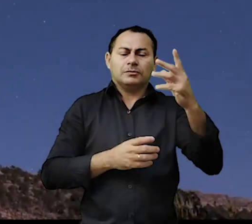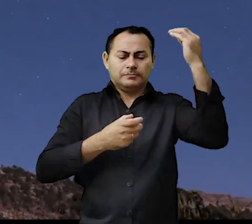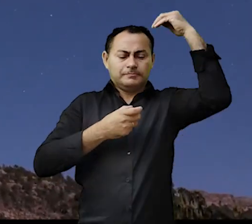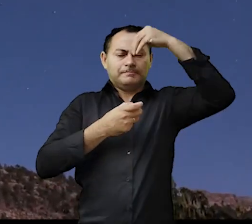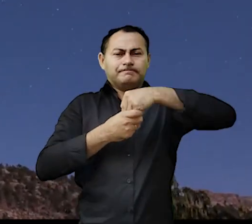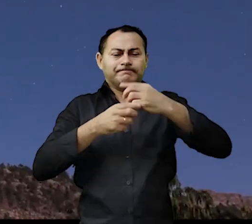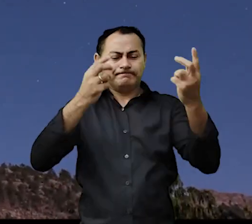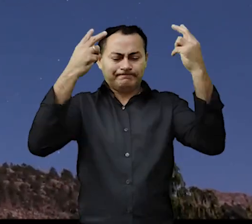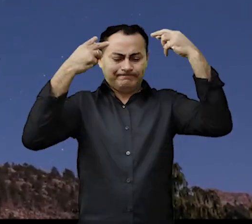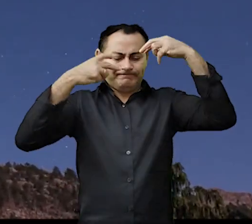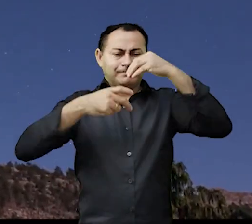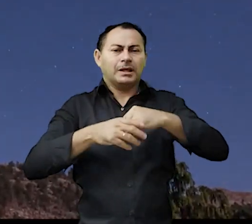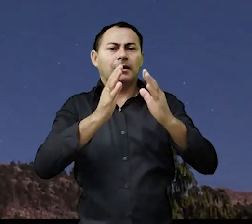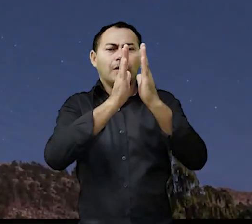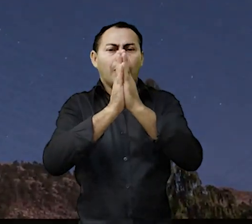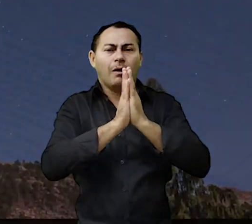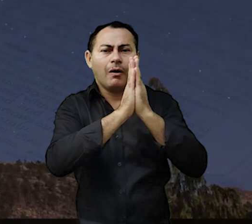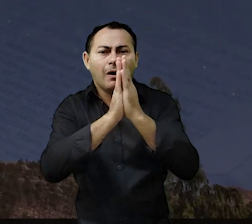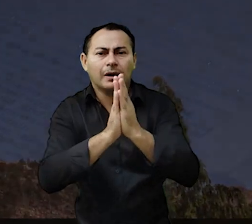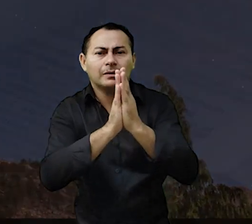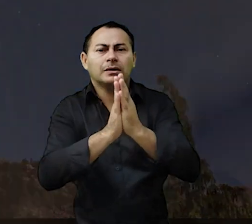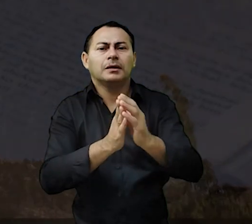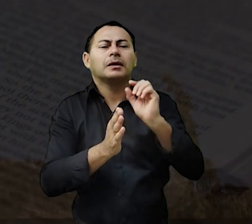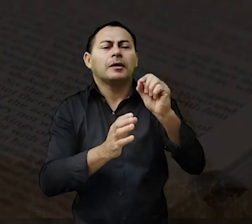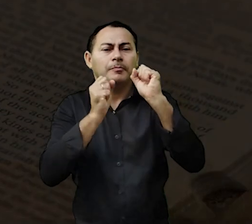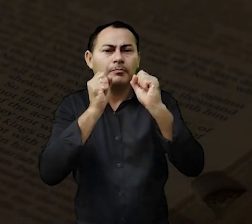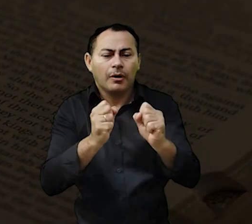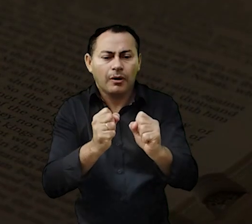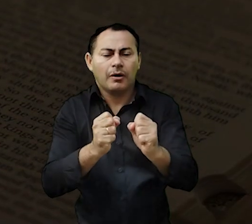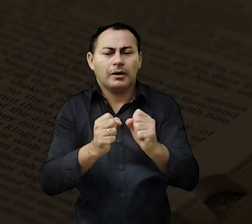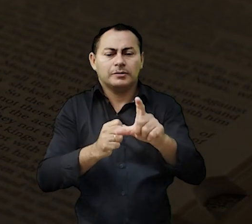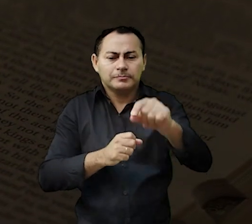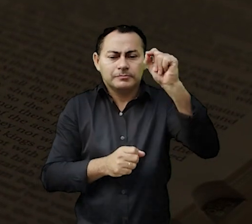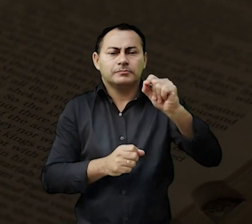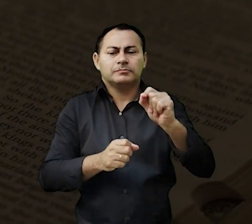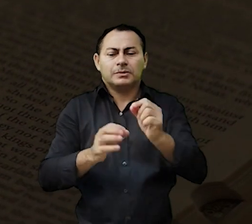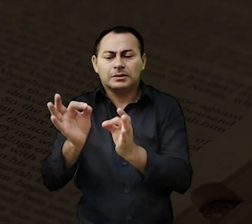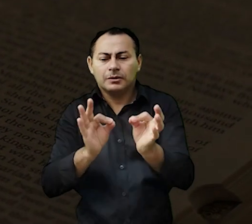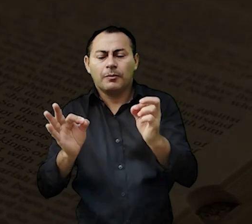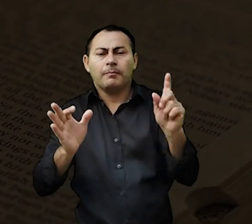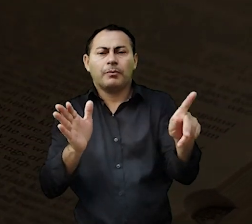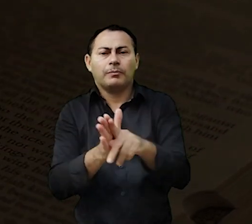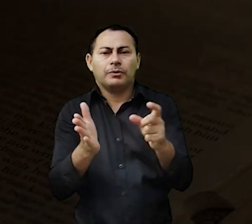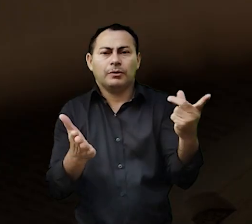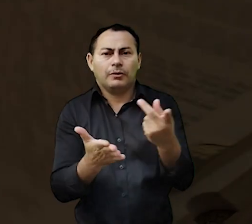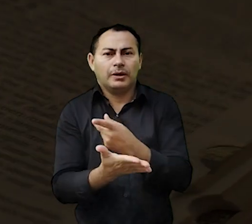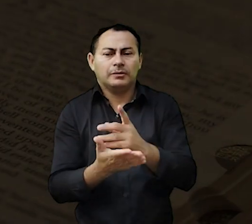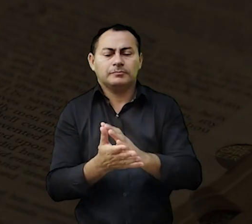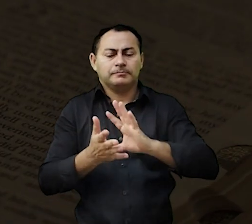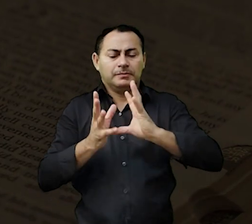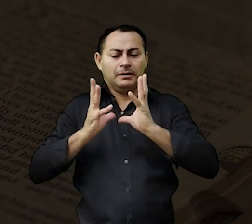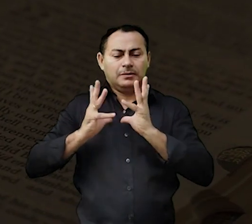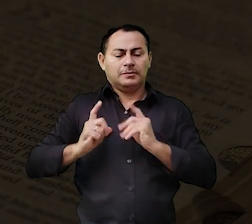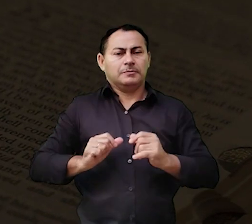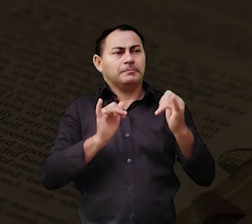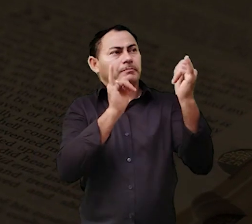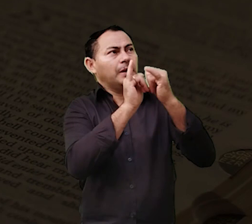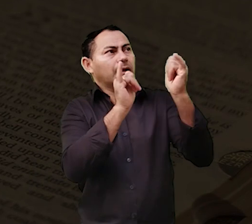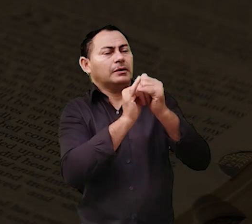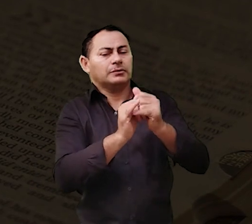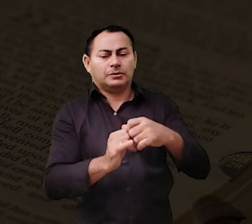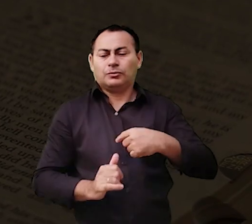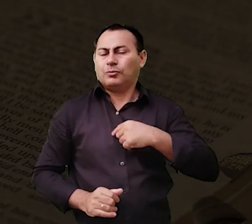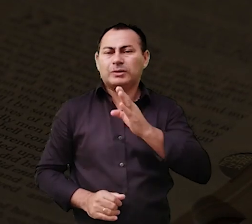seu interior, então ele ora. Quem pode discernir os próprios erros? Absolve-me dos